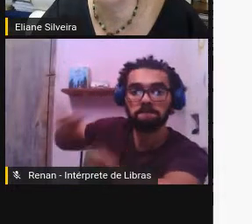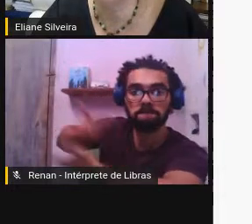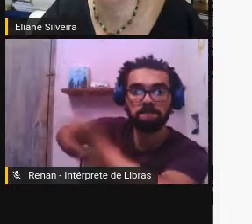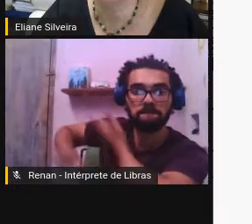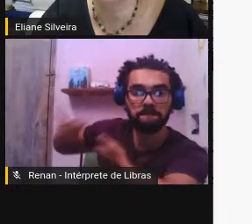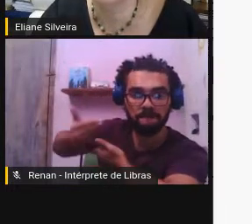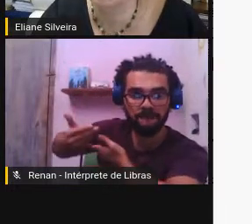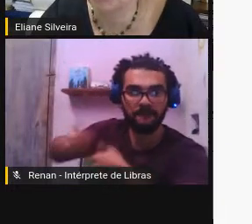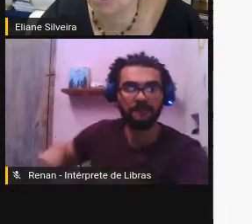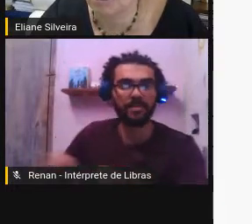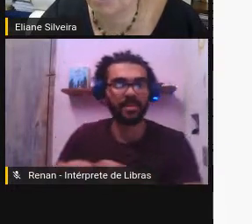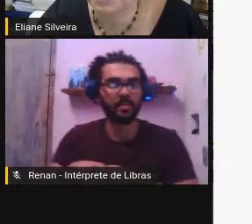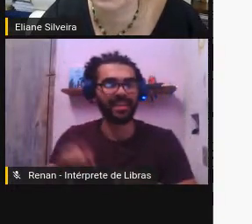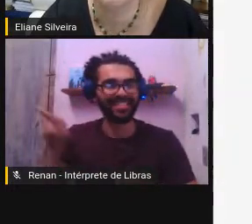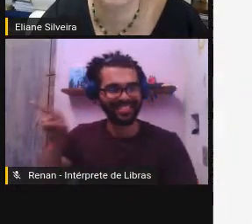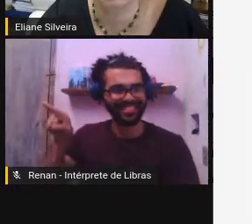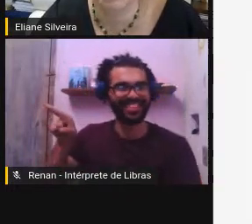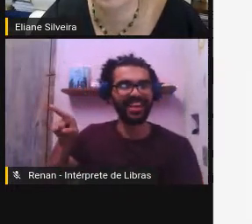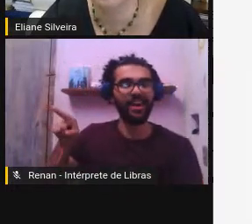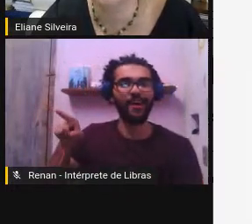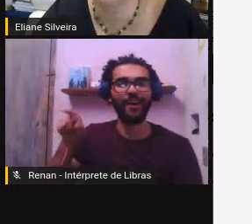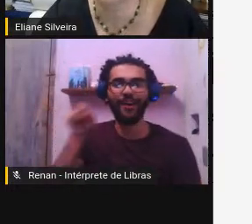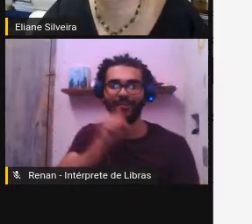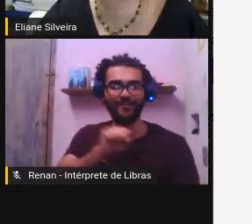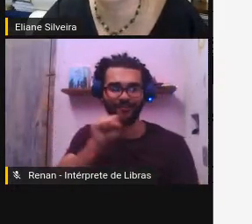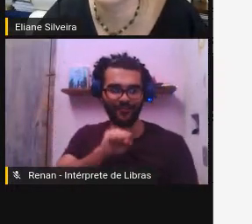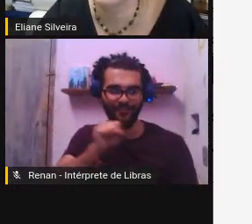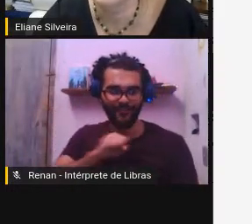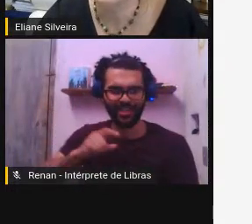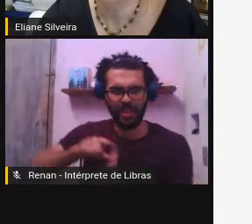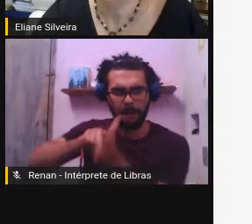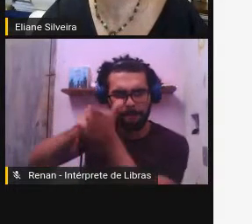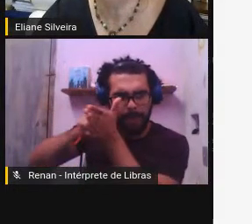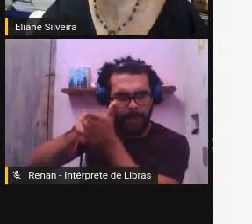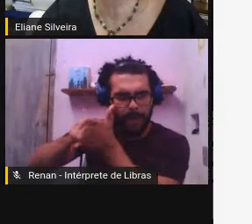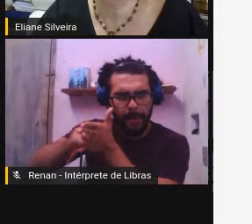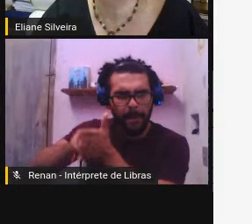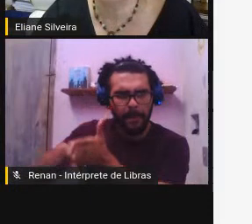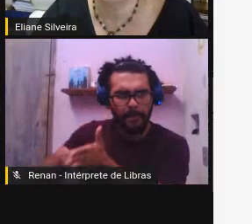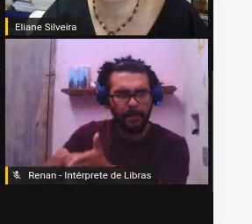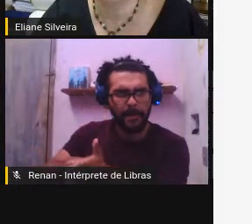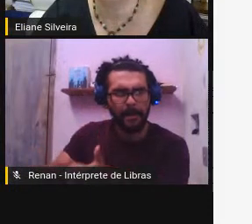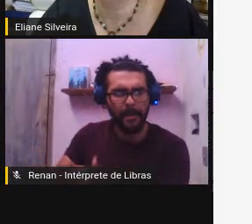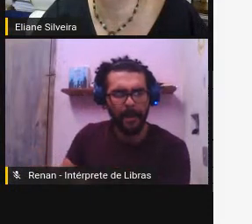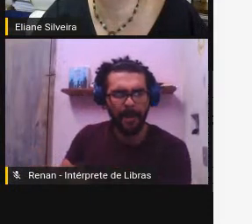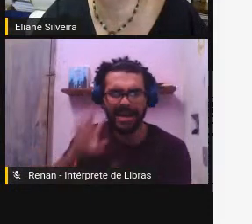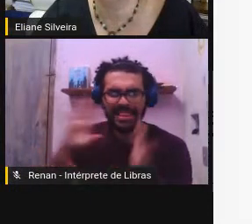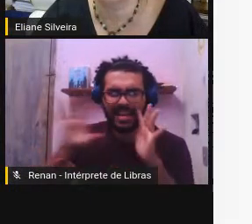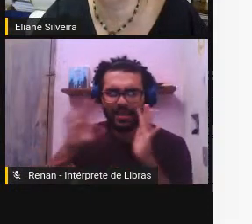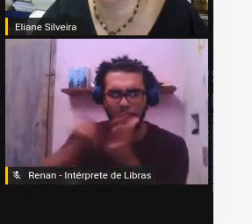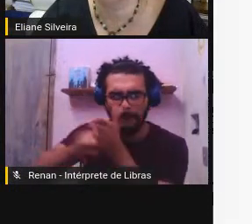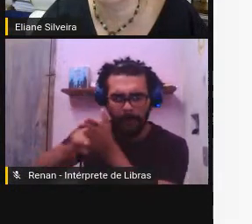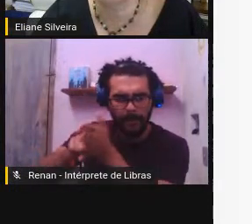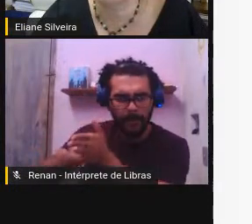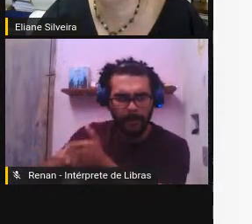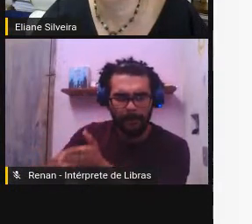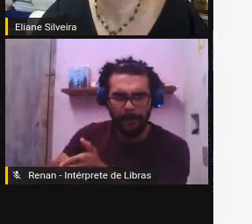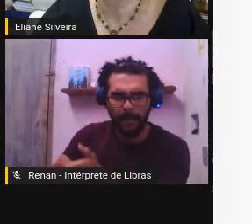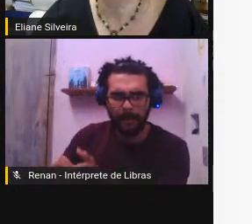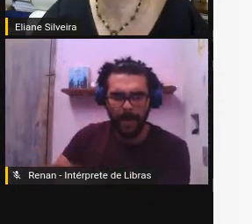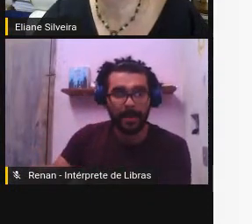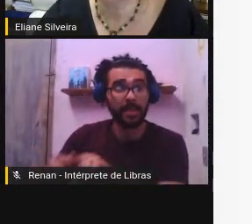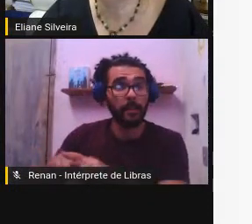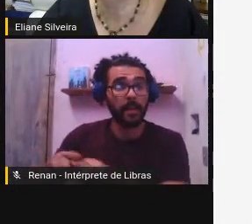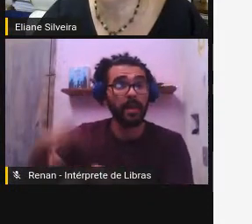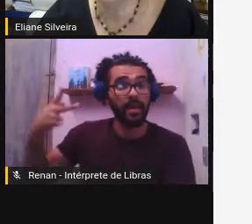do avô de pesquisas etimológicas amadoras, segundo o próprio Saussure, e mais especialmente com as experiências do avô